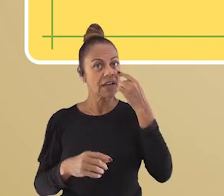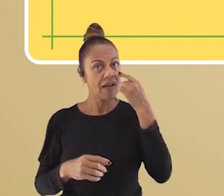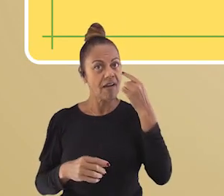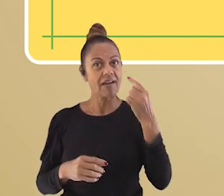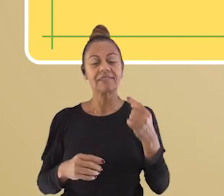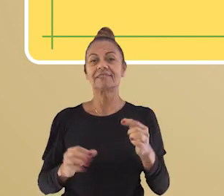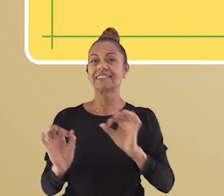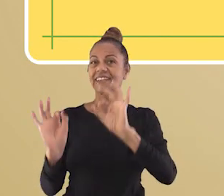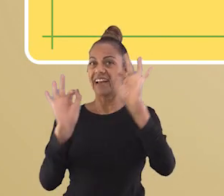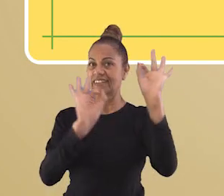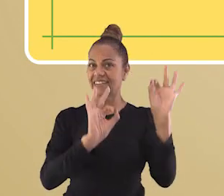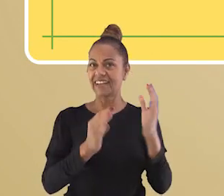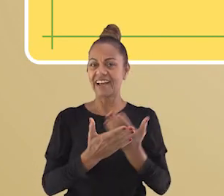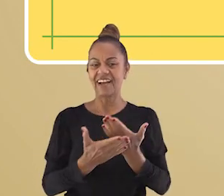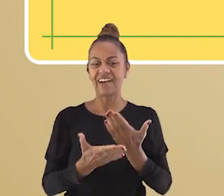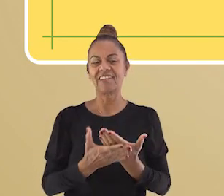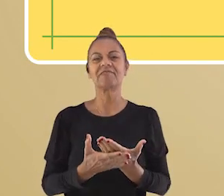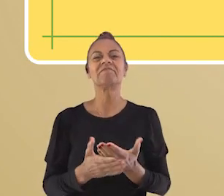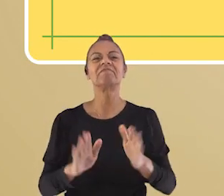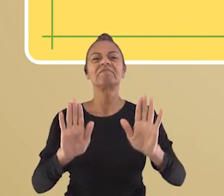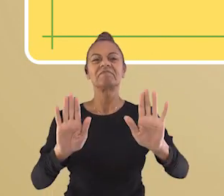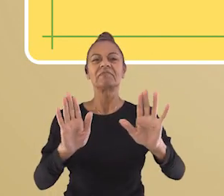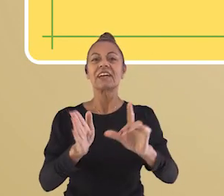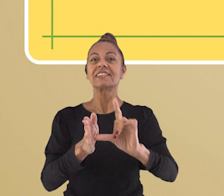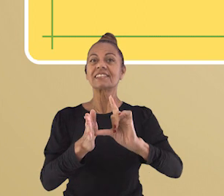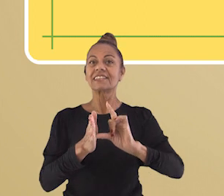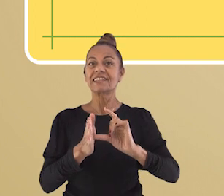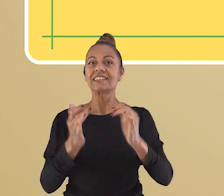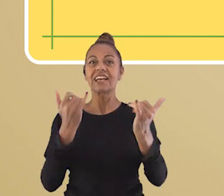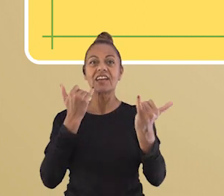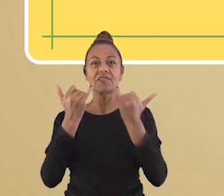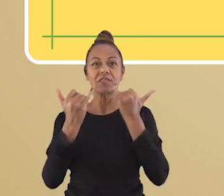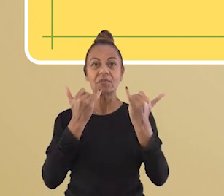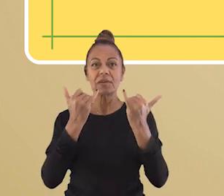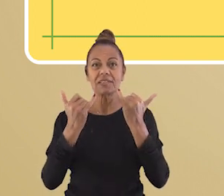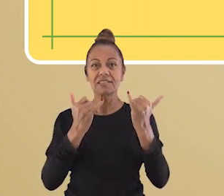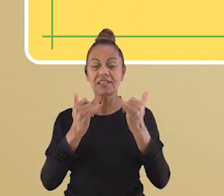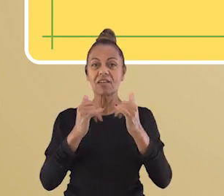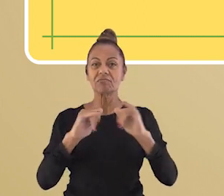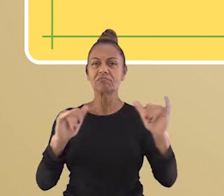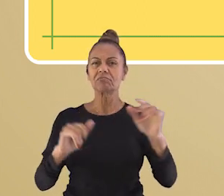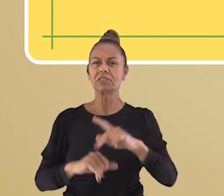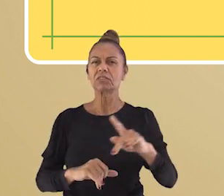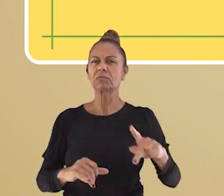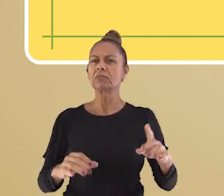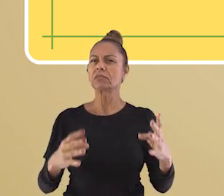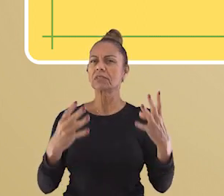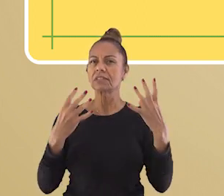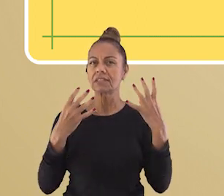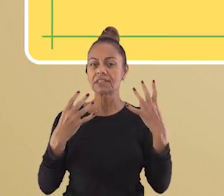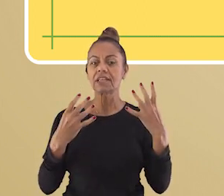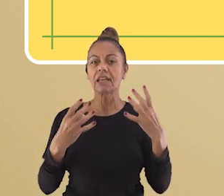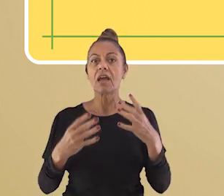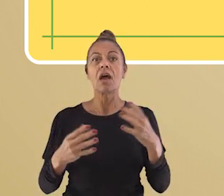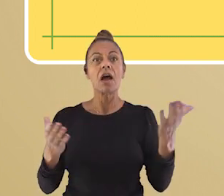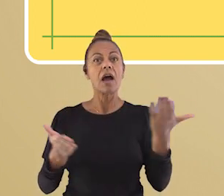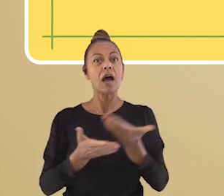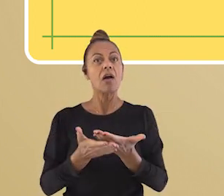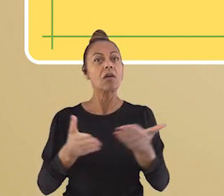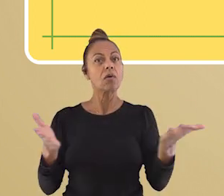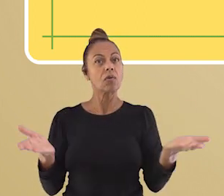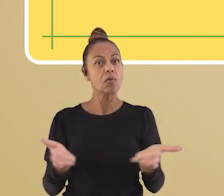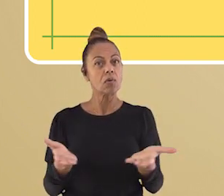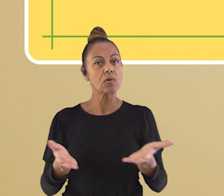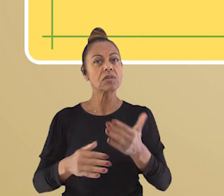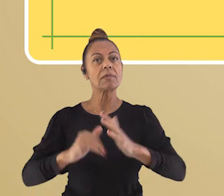os professores e professoras que nos acompanham, a aula de hoje tem como habilidade identificar diferentes